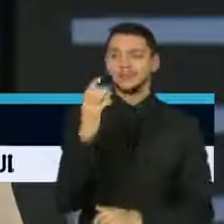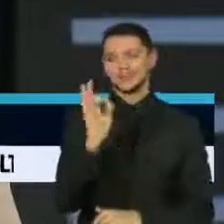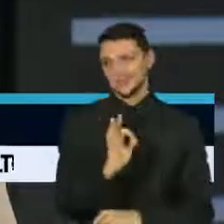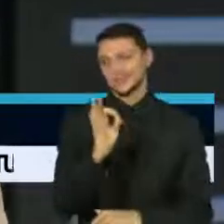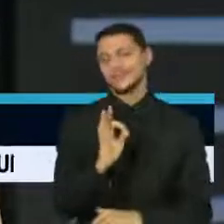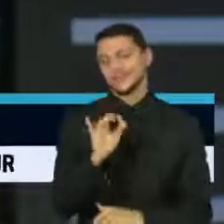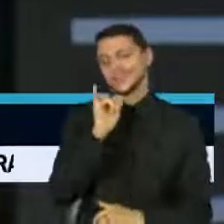infelizmente aconteceu